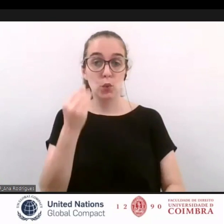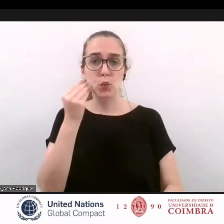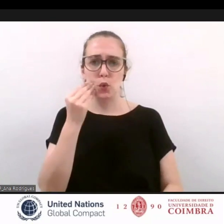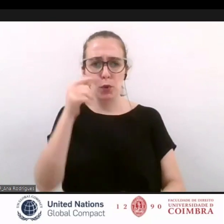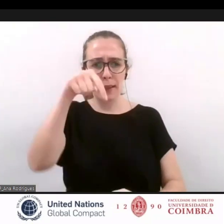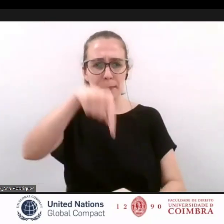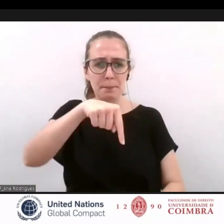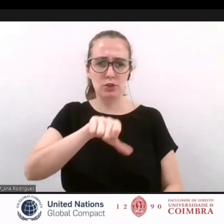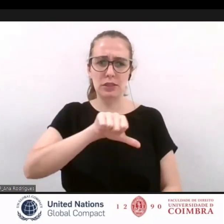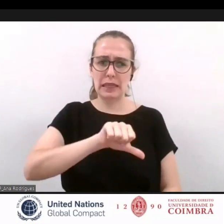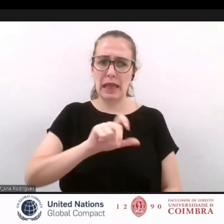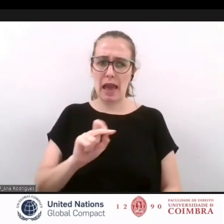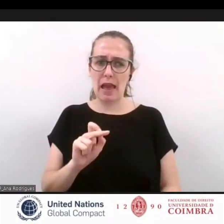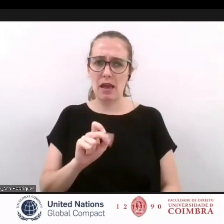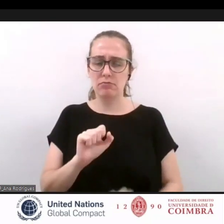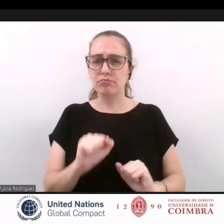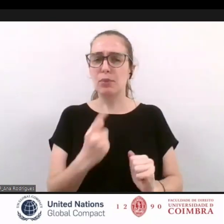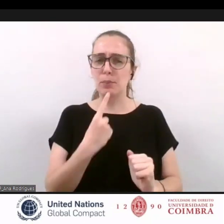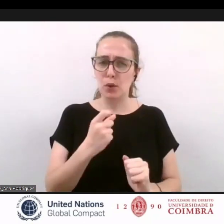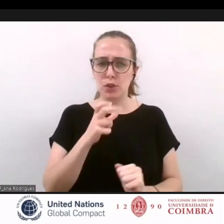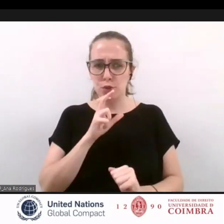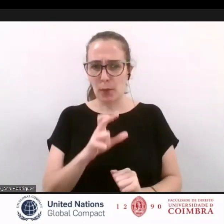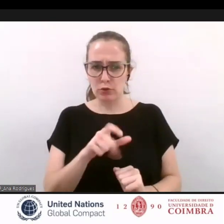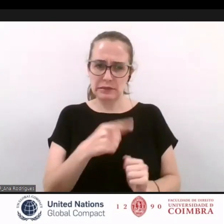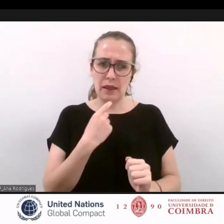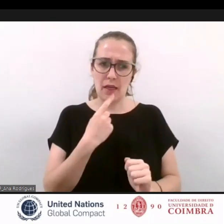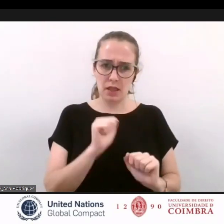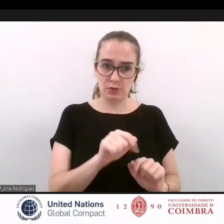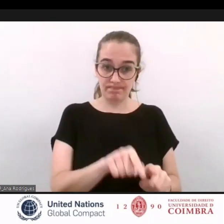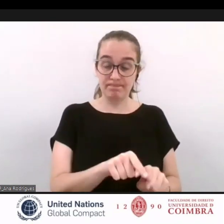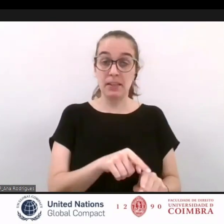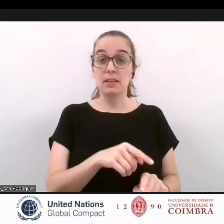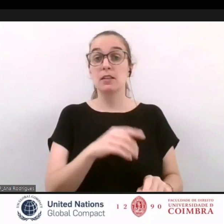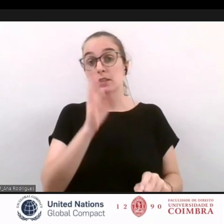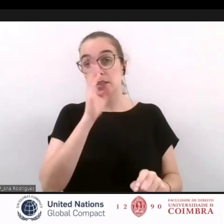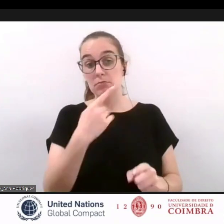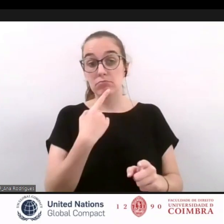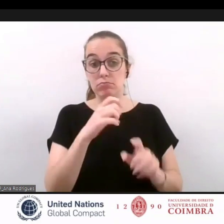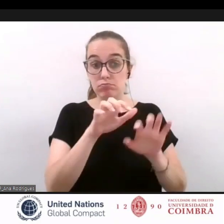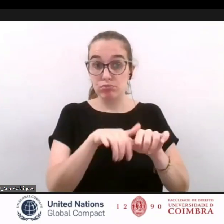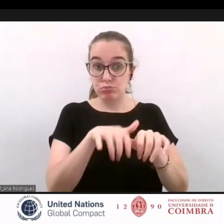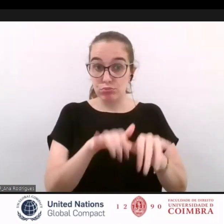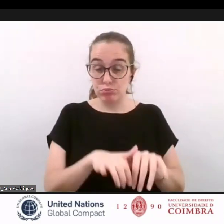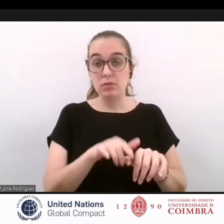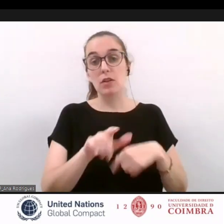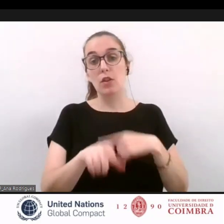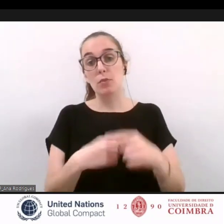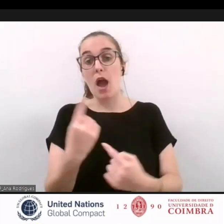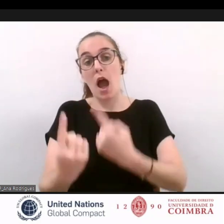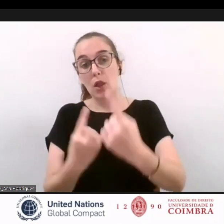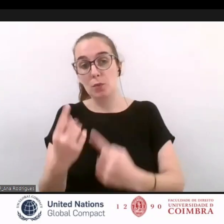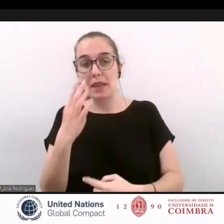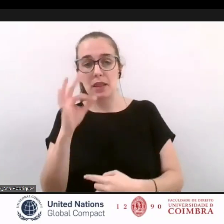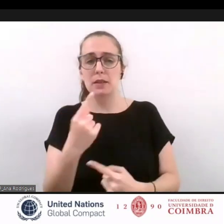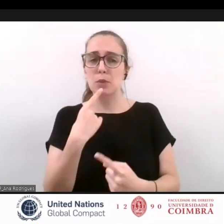QIA, Questions and Answers, e nós procuraremos trazer para este debate algumas,